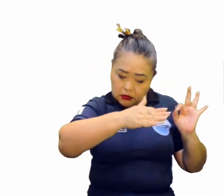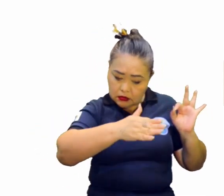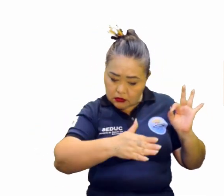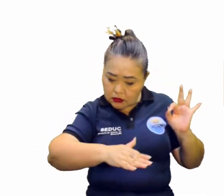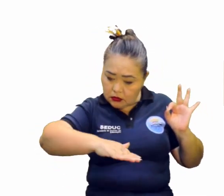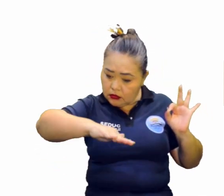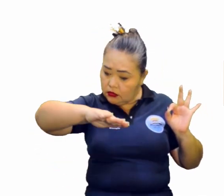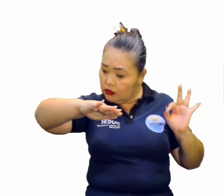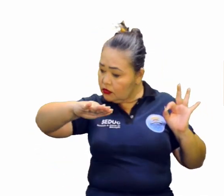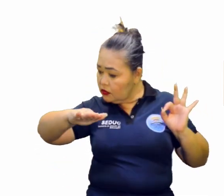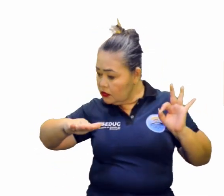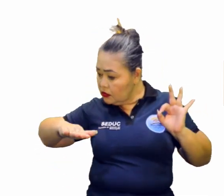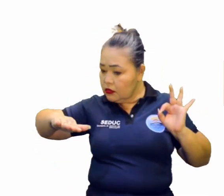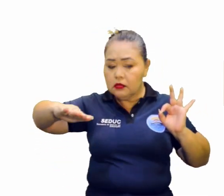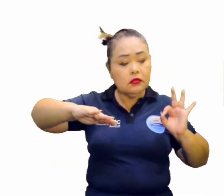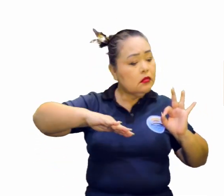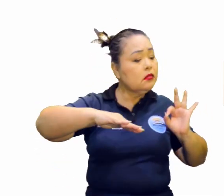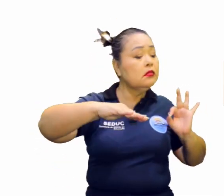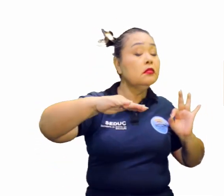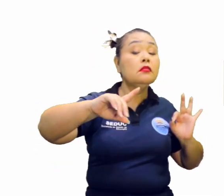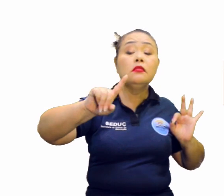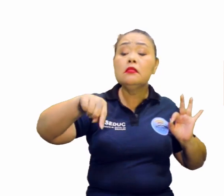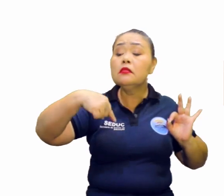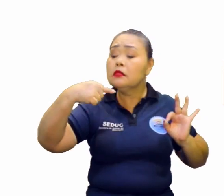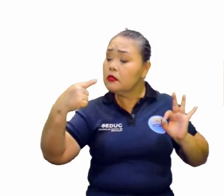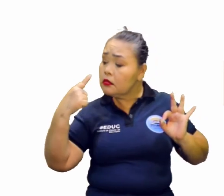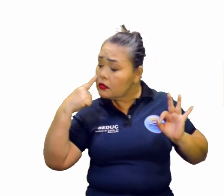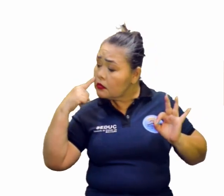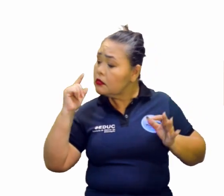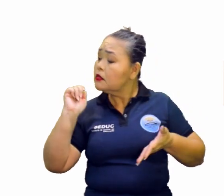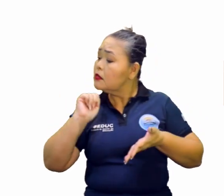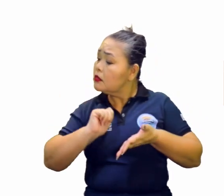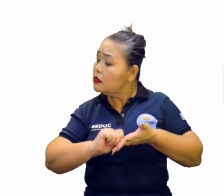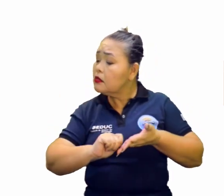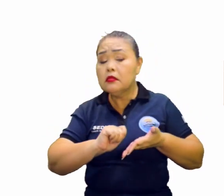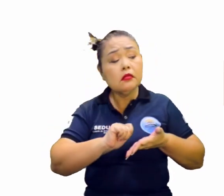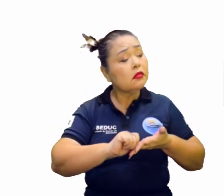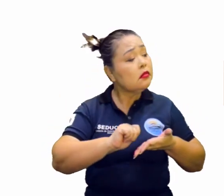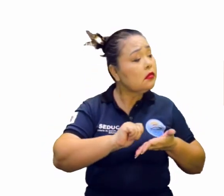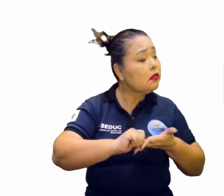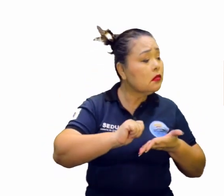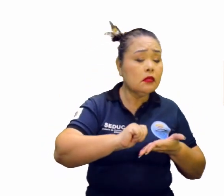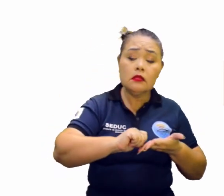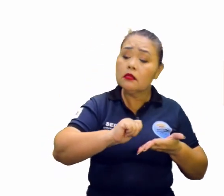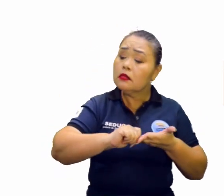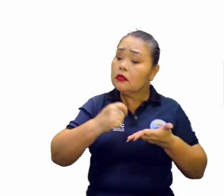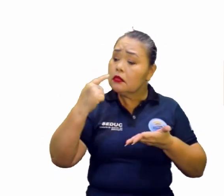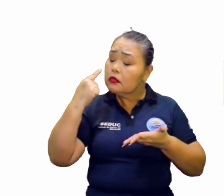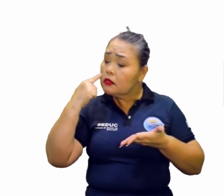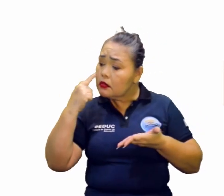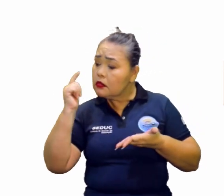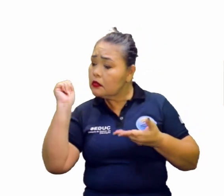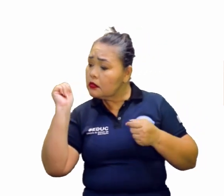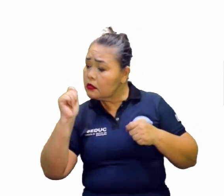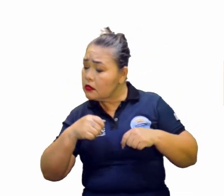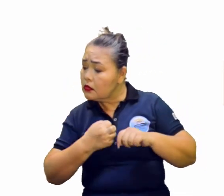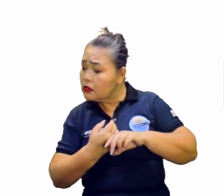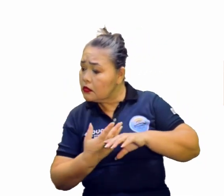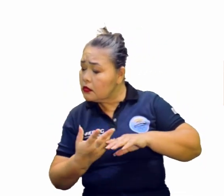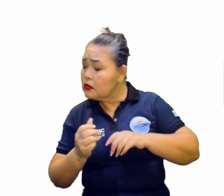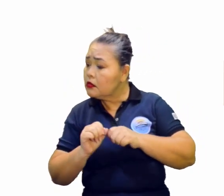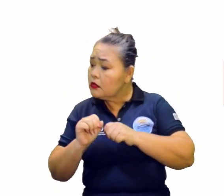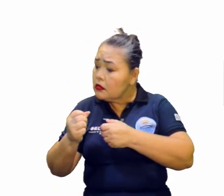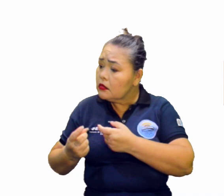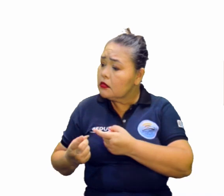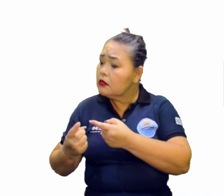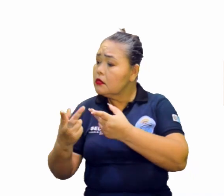área, então depois que eu faço todas essas observações, se o meu SAF vai ser de produção, né, vai ser comercial, ou se ele